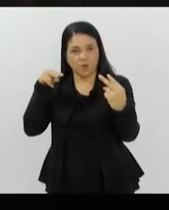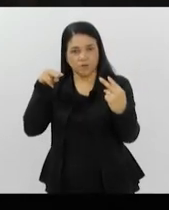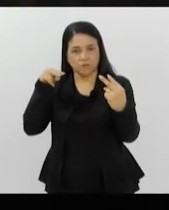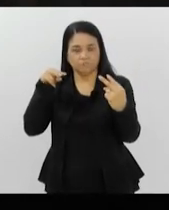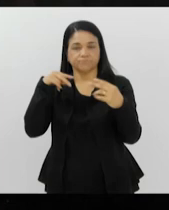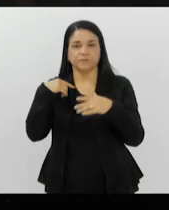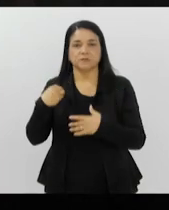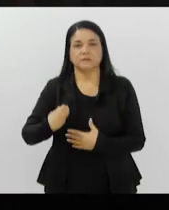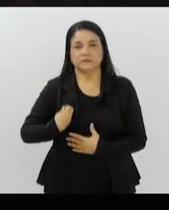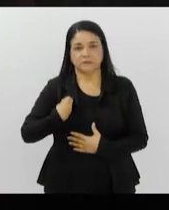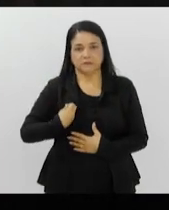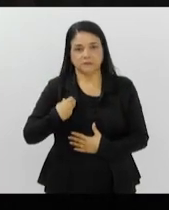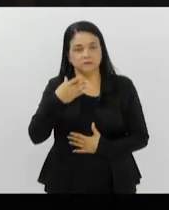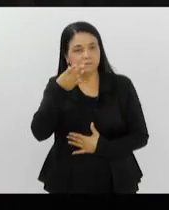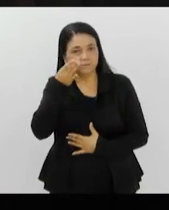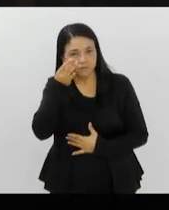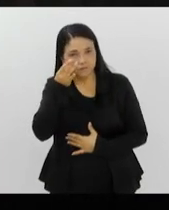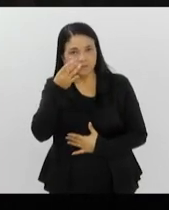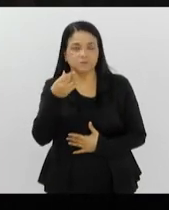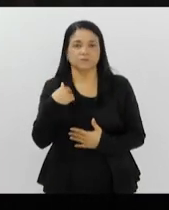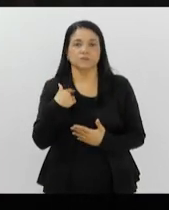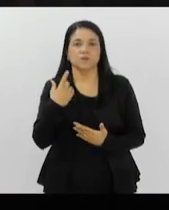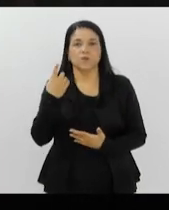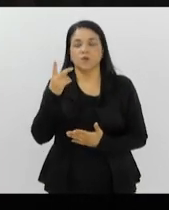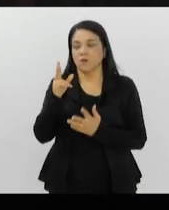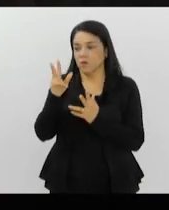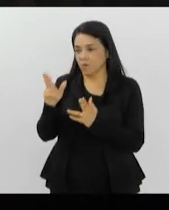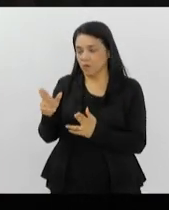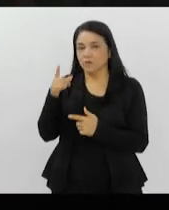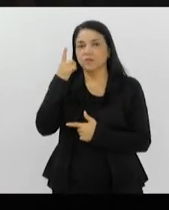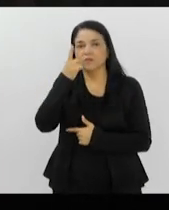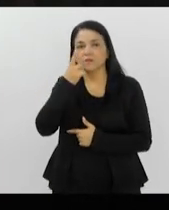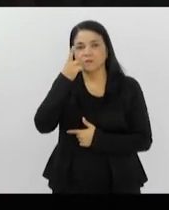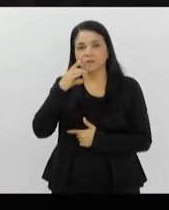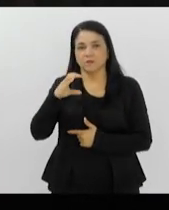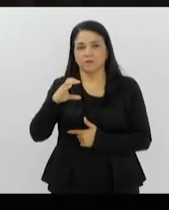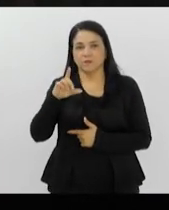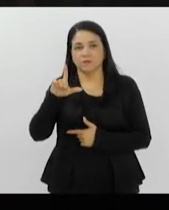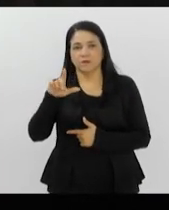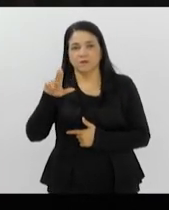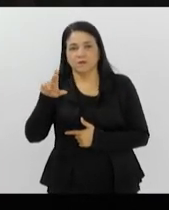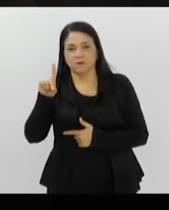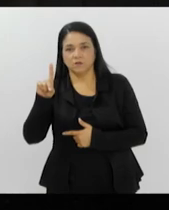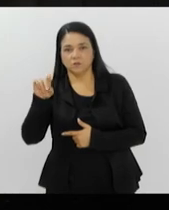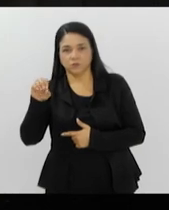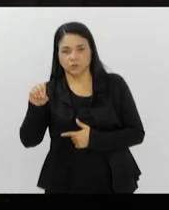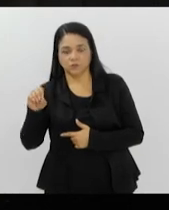e presencial, como o deputado Cláudio Caiado.